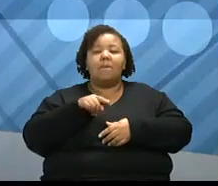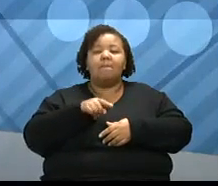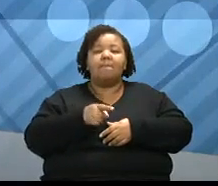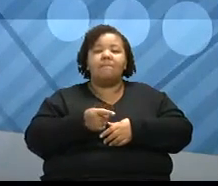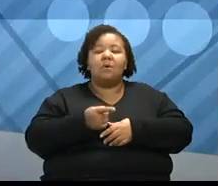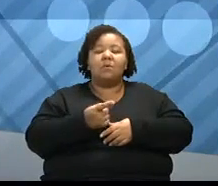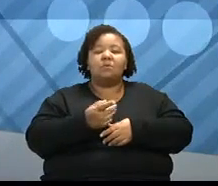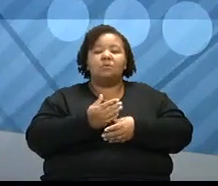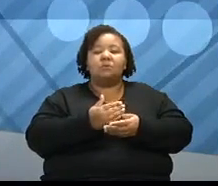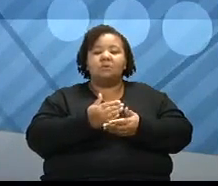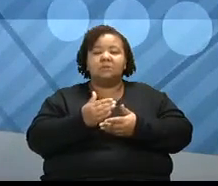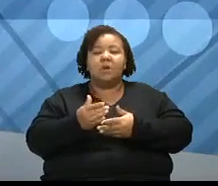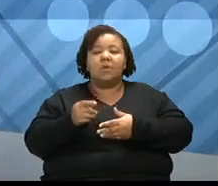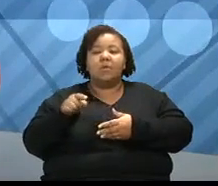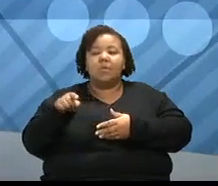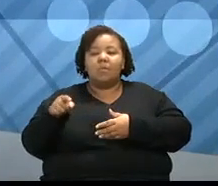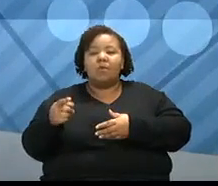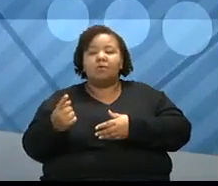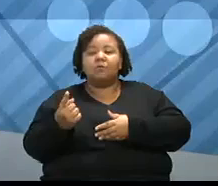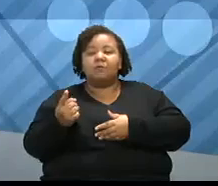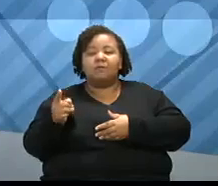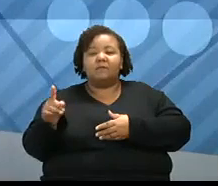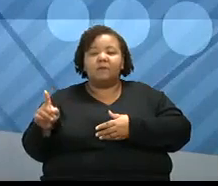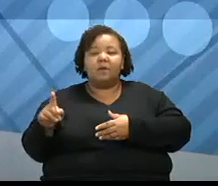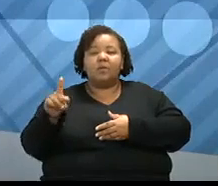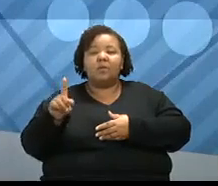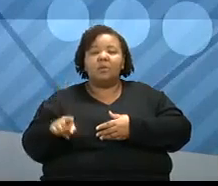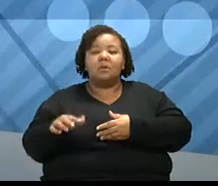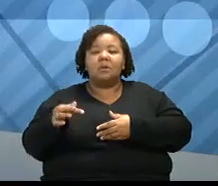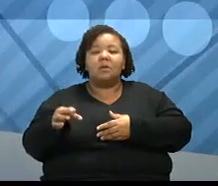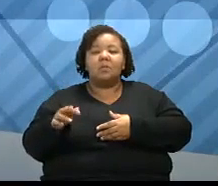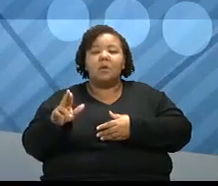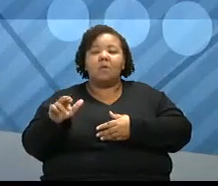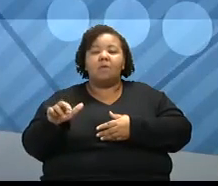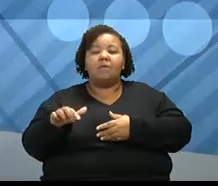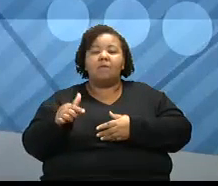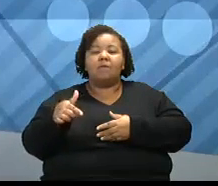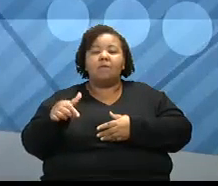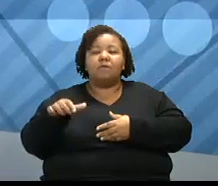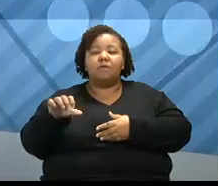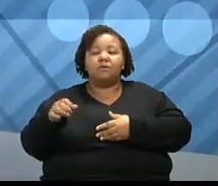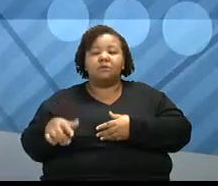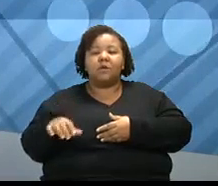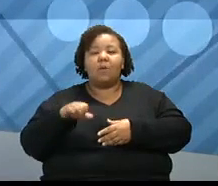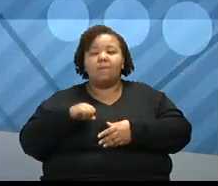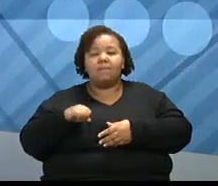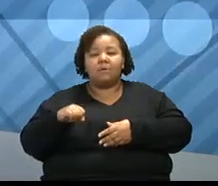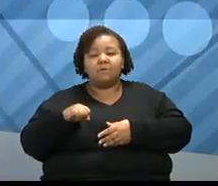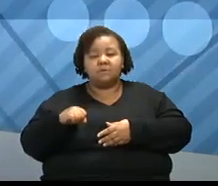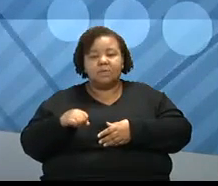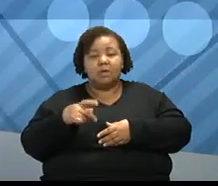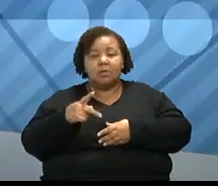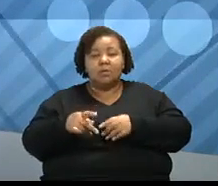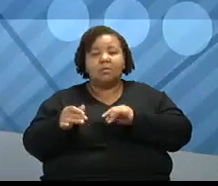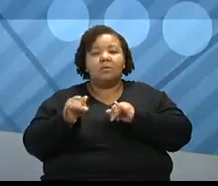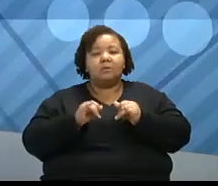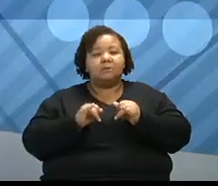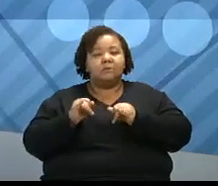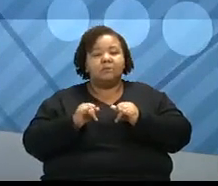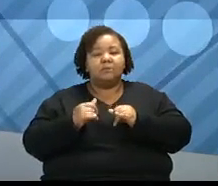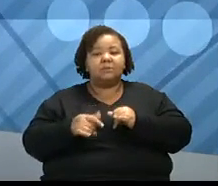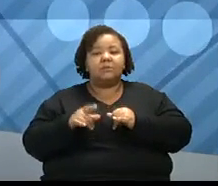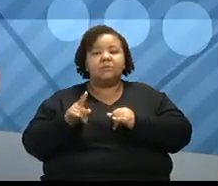inicial, qual é meu ponto final e qual é a função potencial que define o campo. Com essas informações, por